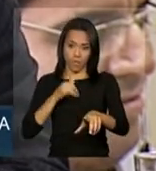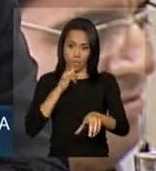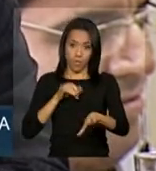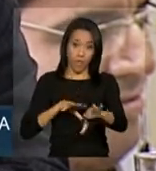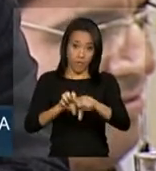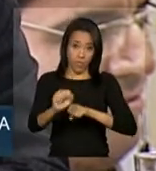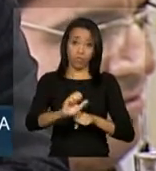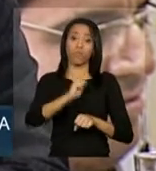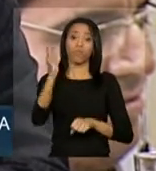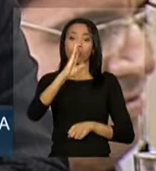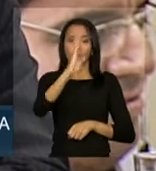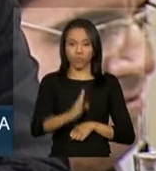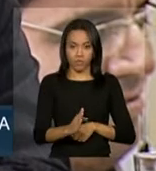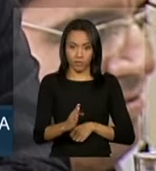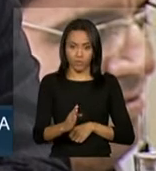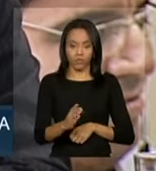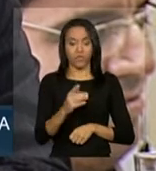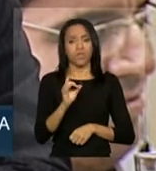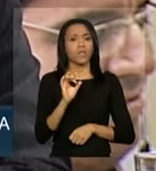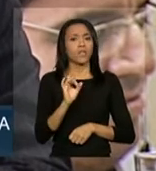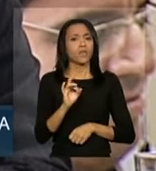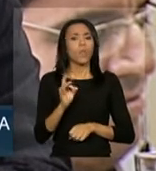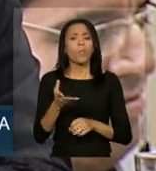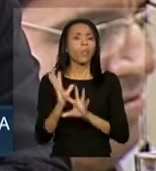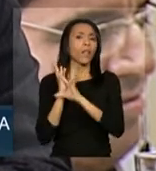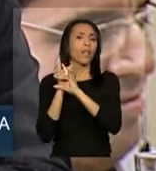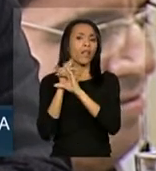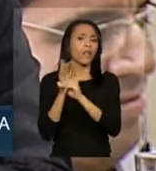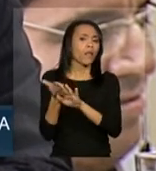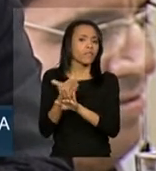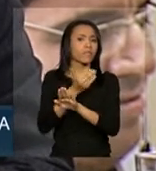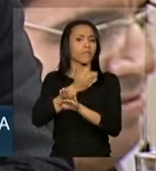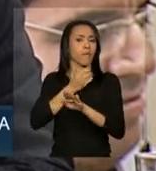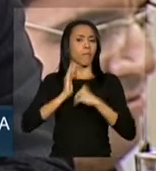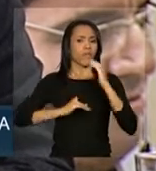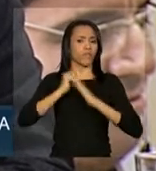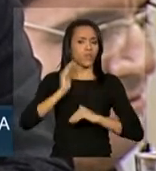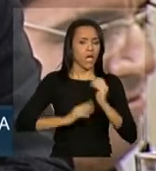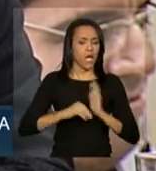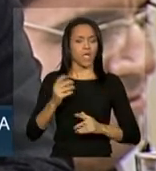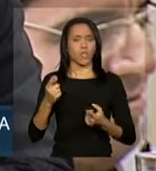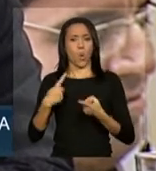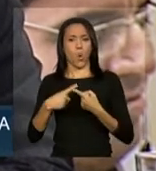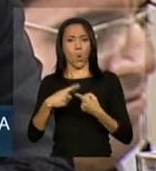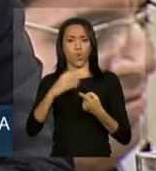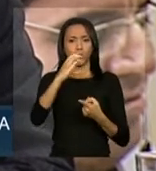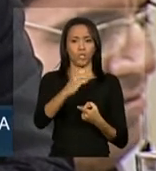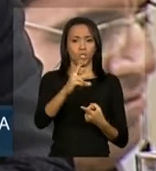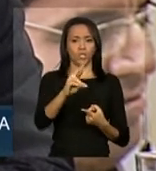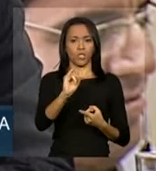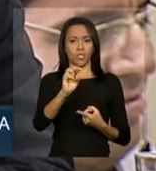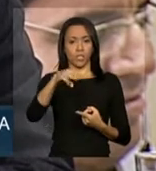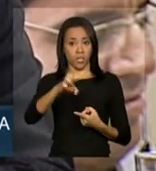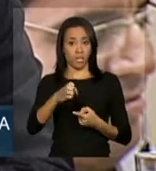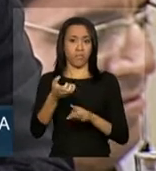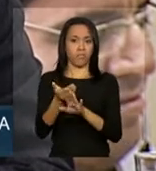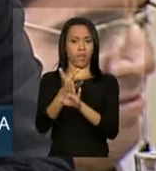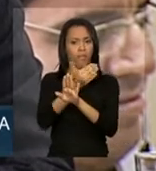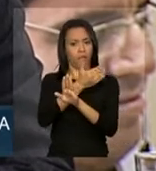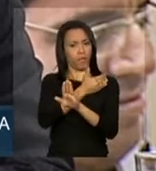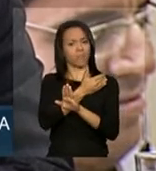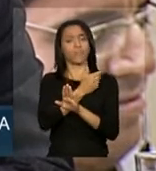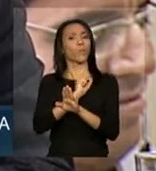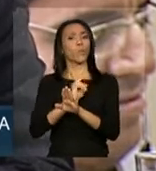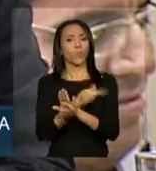Brasil né É checado não só os antecedentes profissionais como antecedentes criminais também de quem tem registro profissional fora do